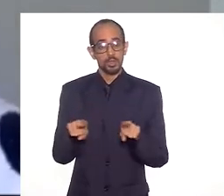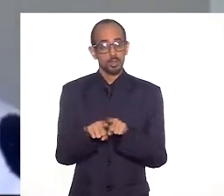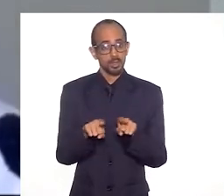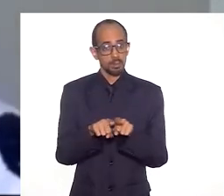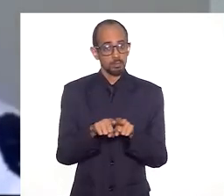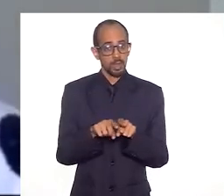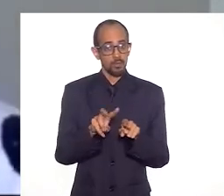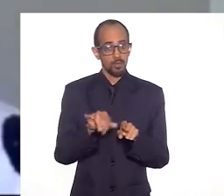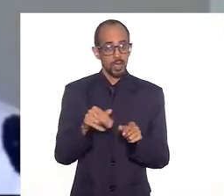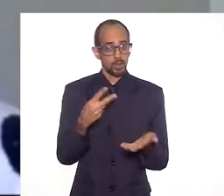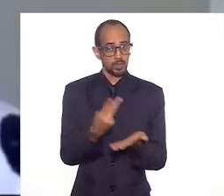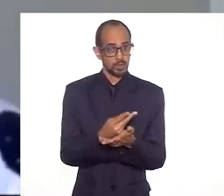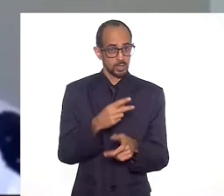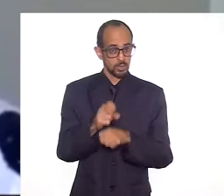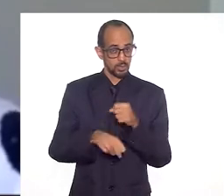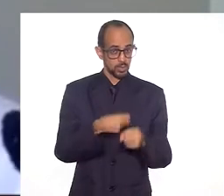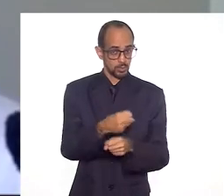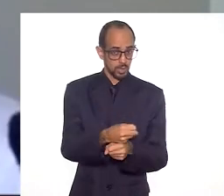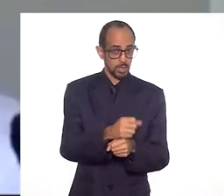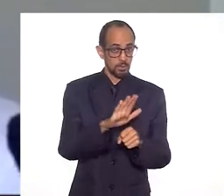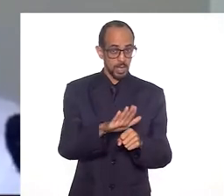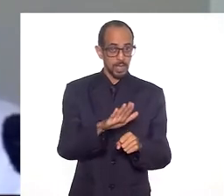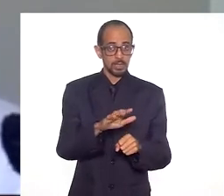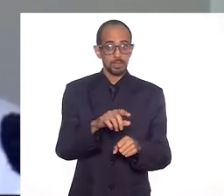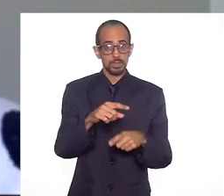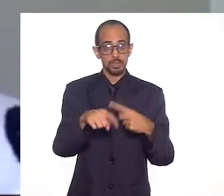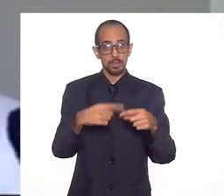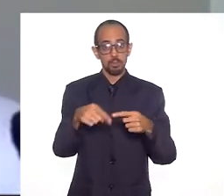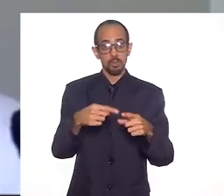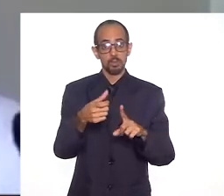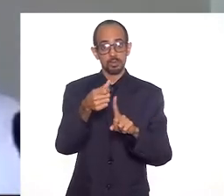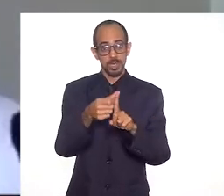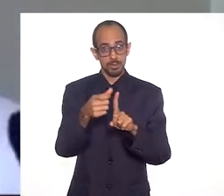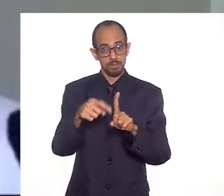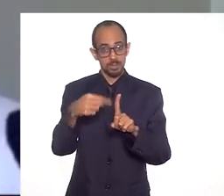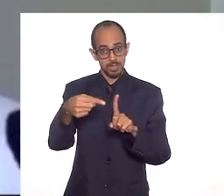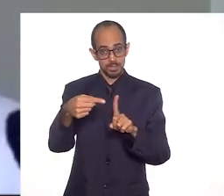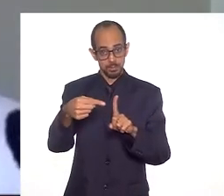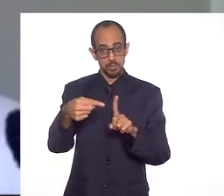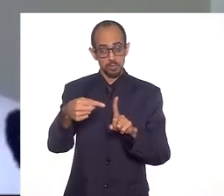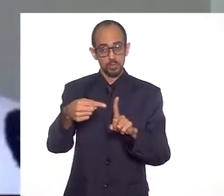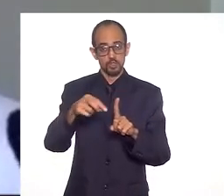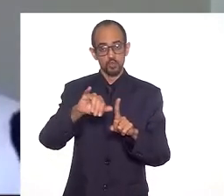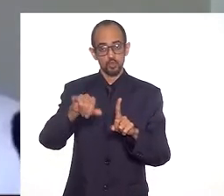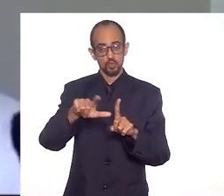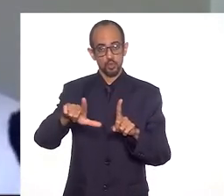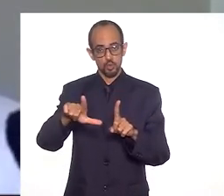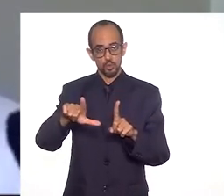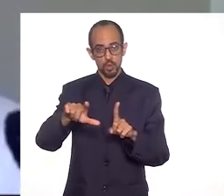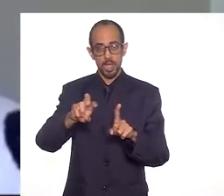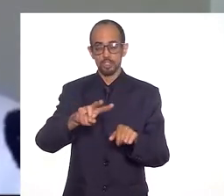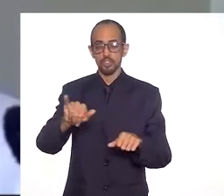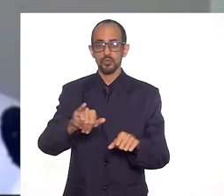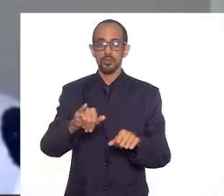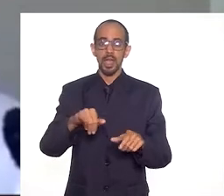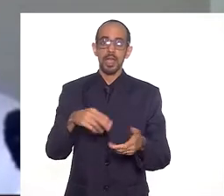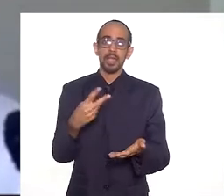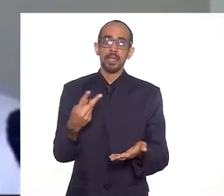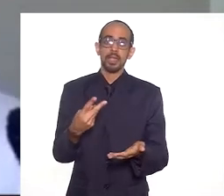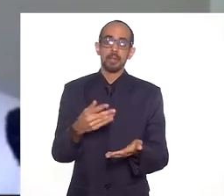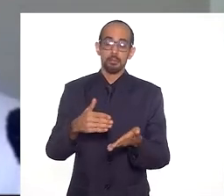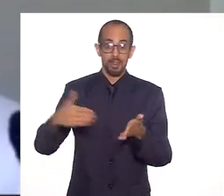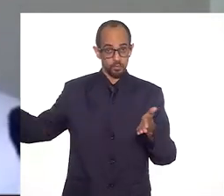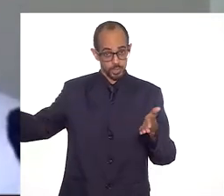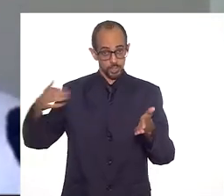gente só vai ter a próxima edição no ano que vem, mas no segundo semestre, a gente vai ter esses eventos para o